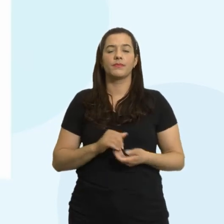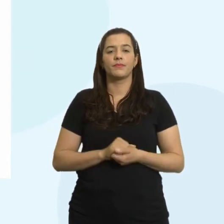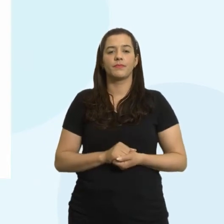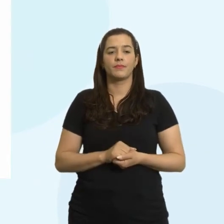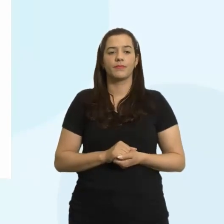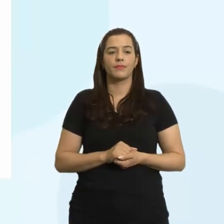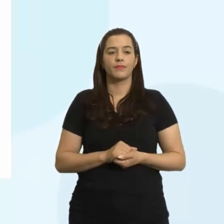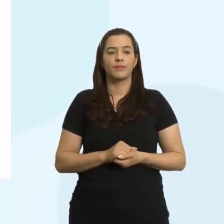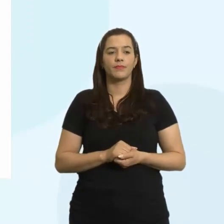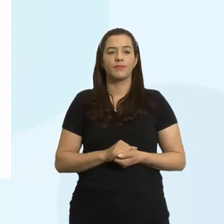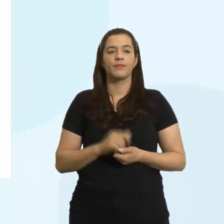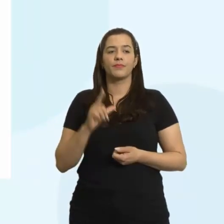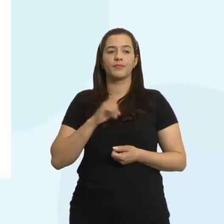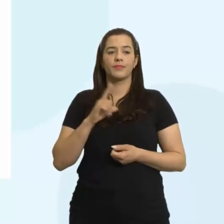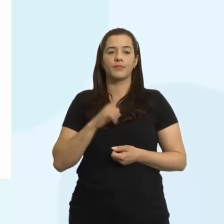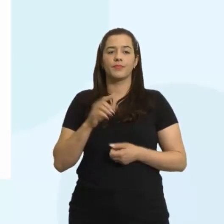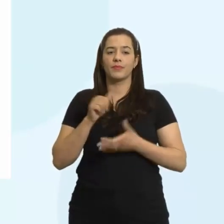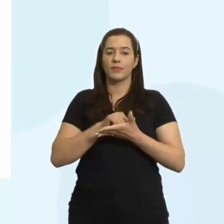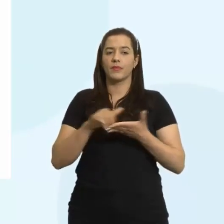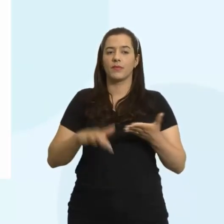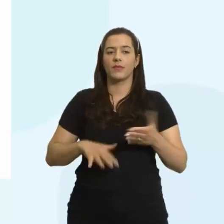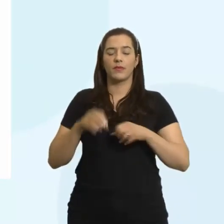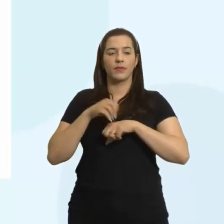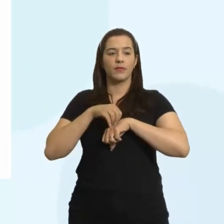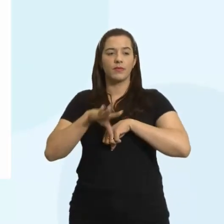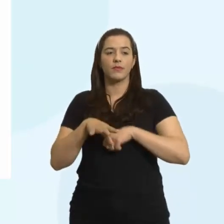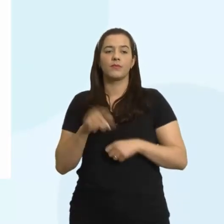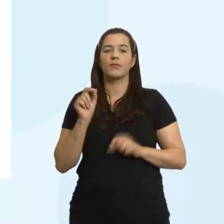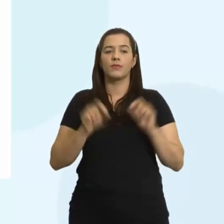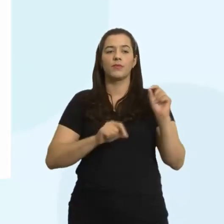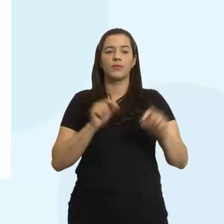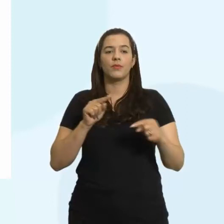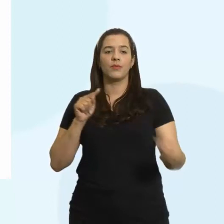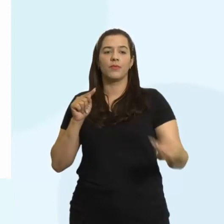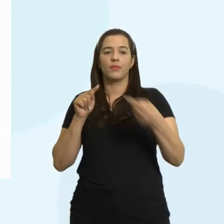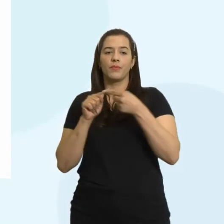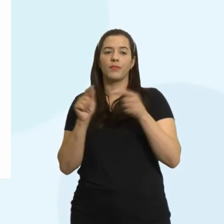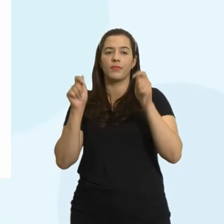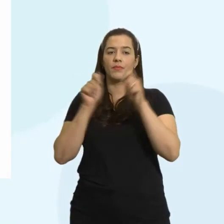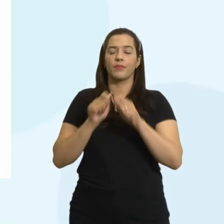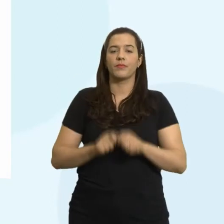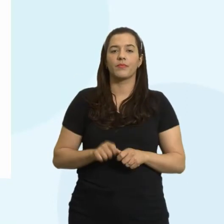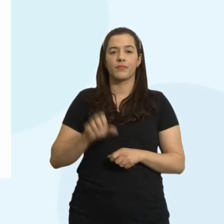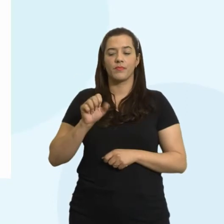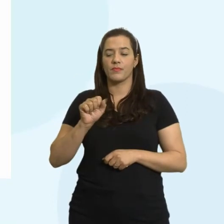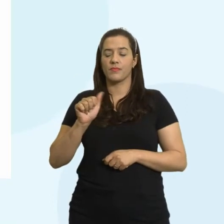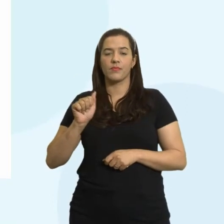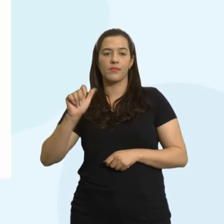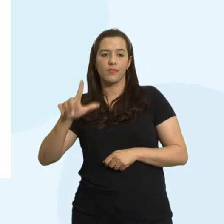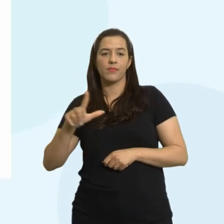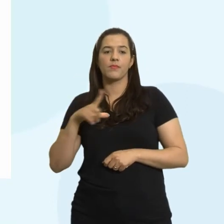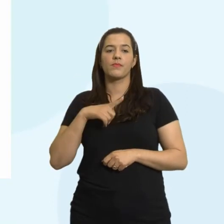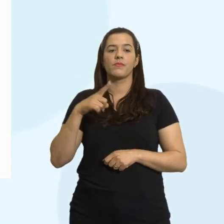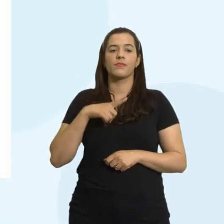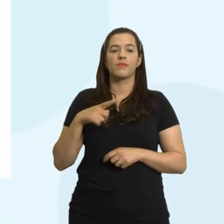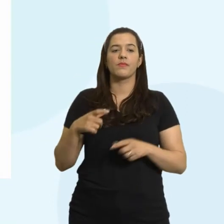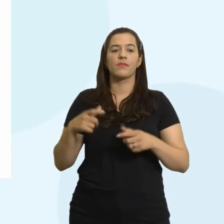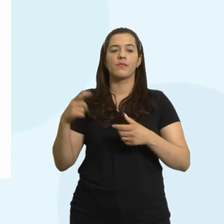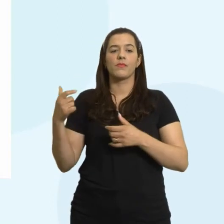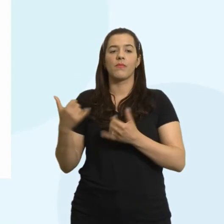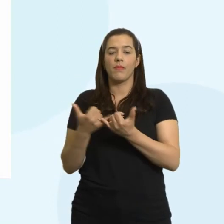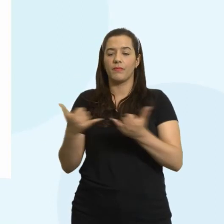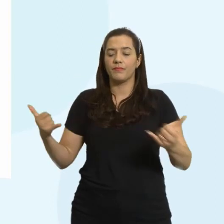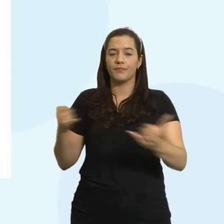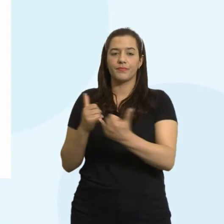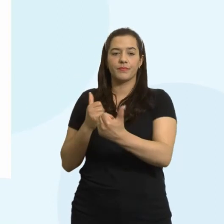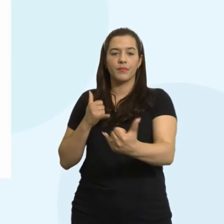próximo slide, nós temos uma sugestão de atividade relacionada à produção de sal e as ligações iônicas. O que